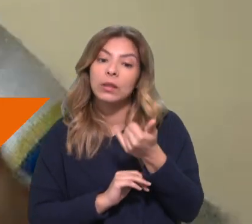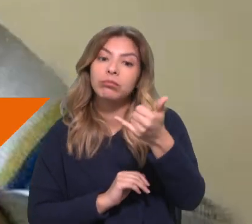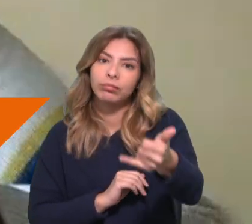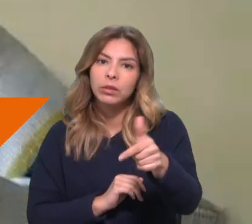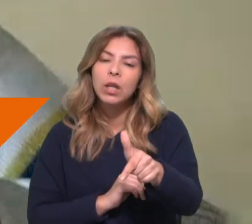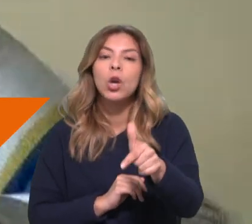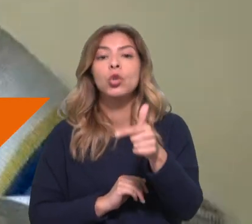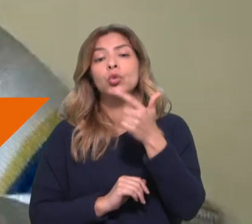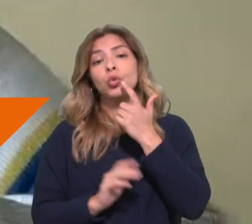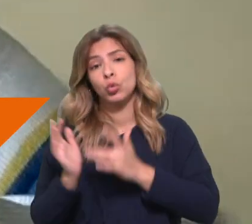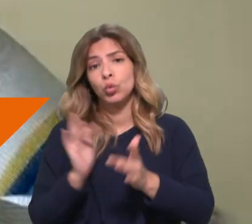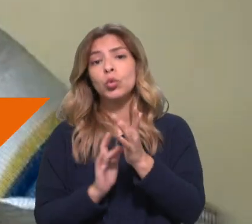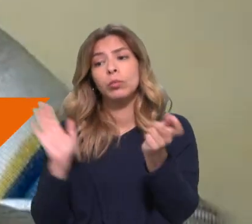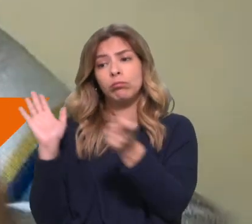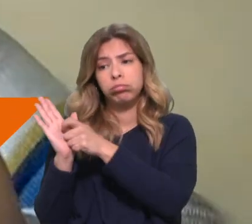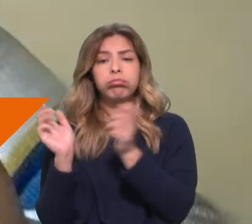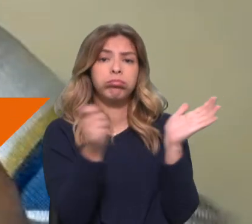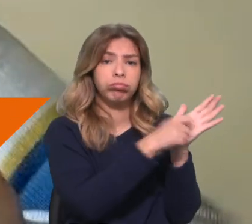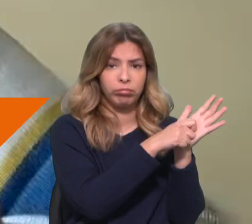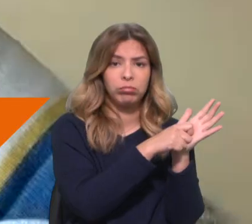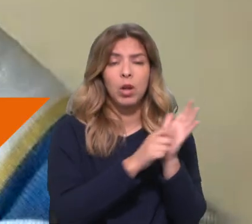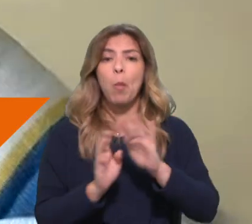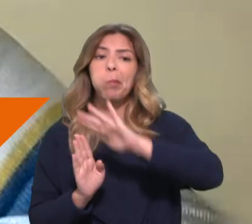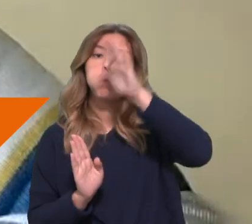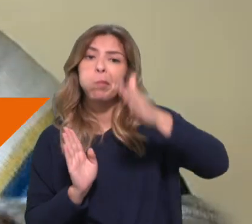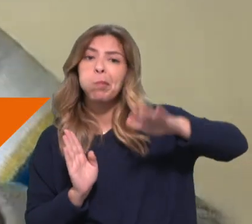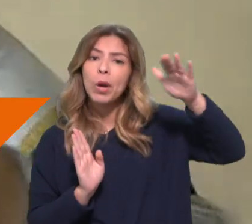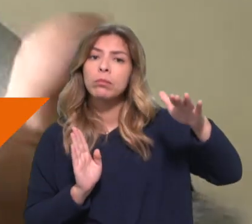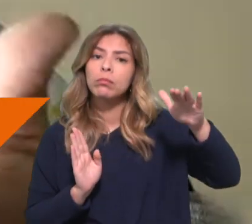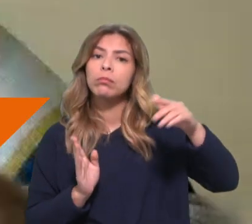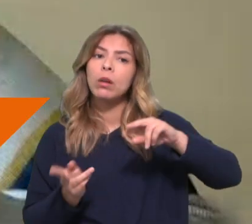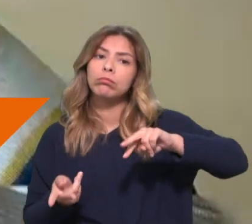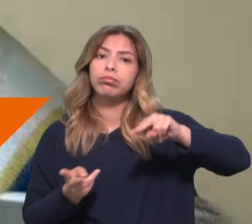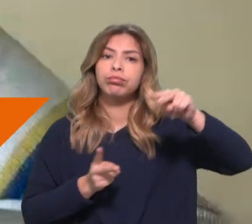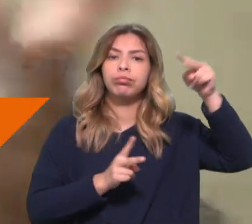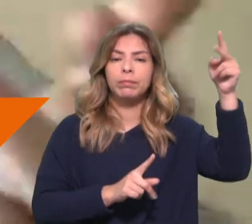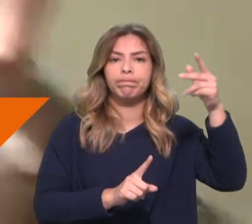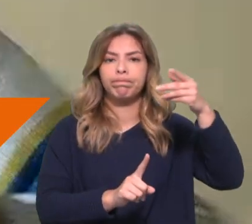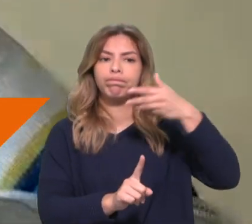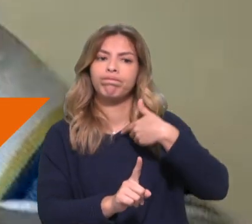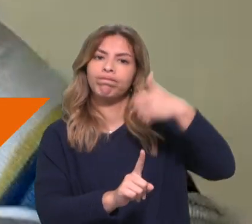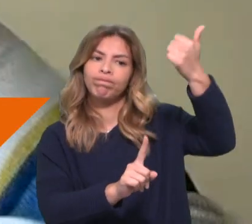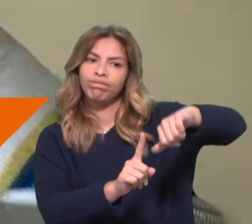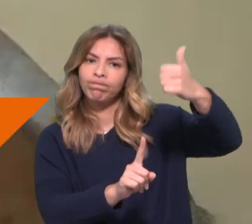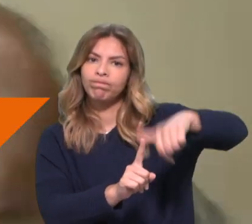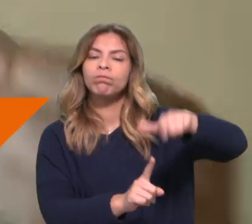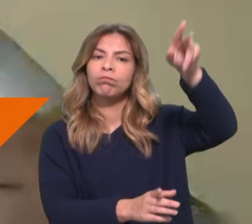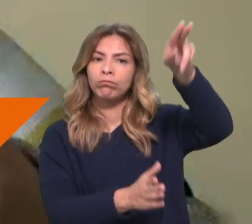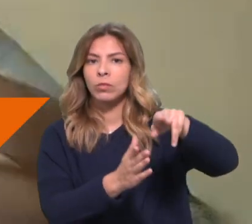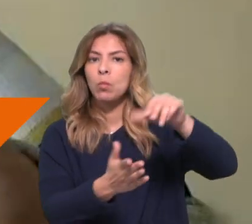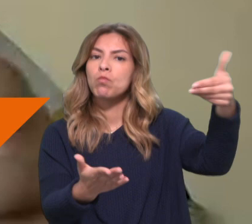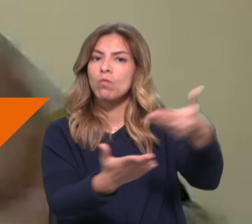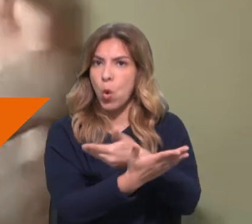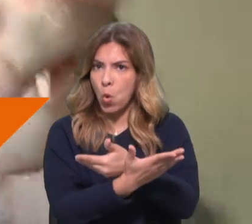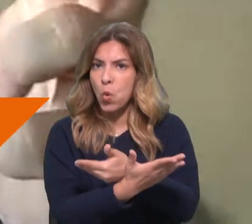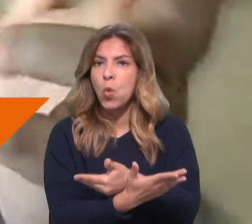Jesus é preso no Monte das Oliveiras e é levado até ao Sinédrio, onde é julgado por Caifás e Anás, e em que aí há